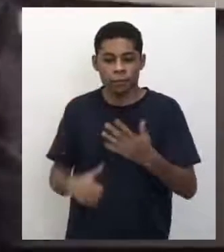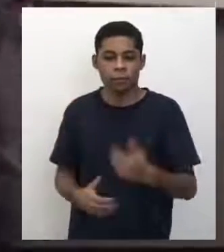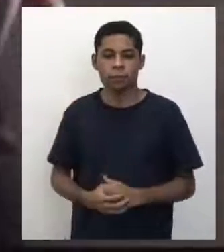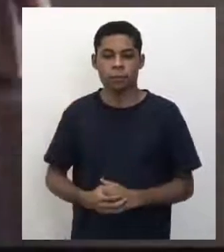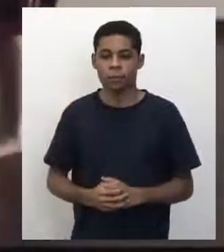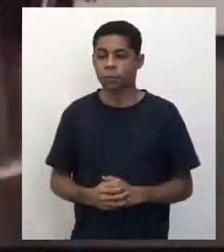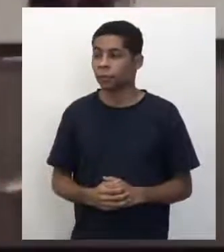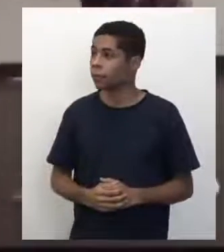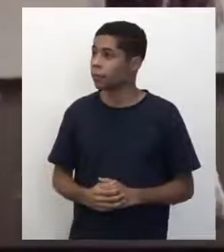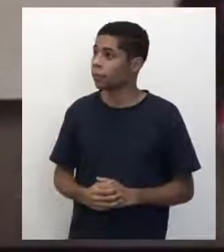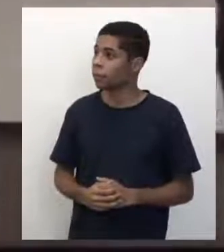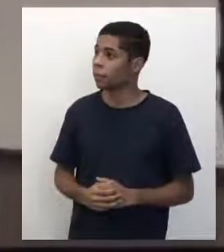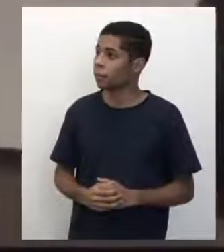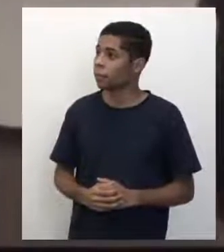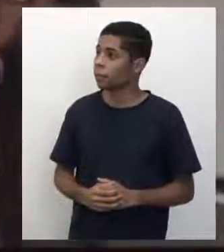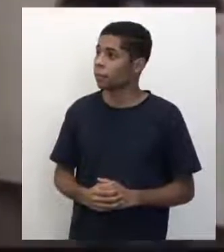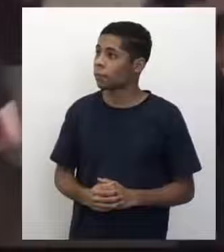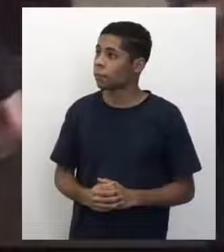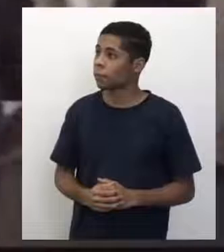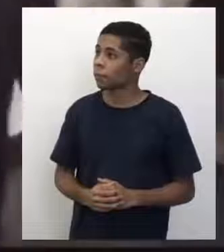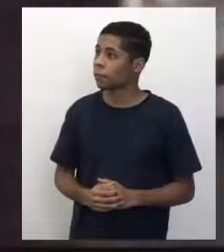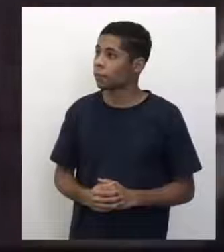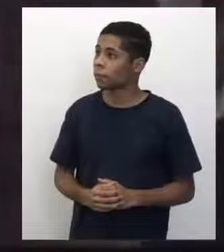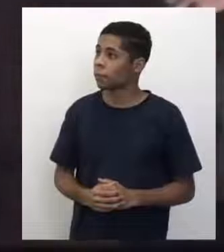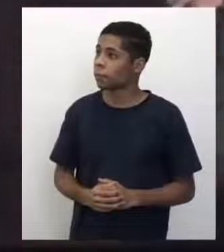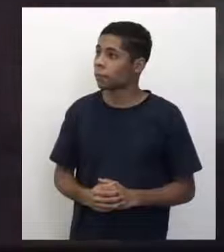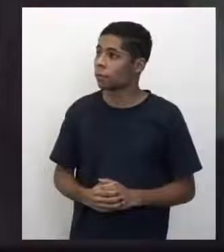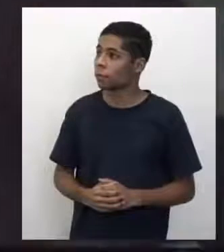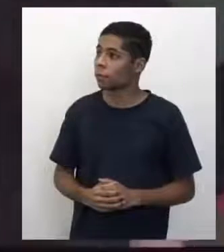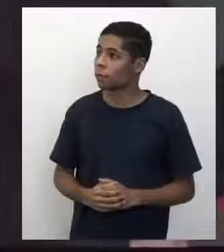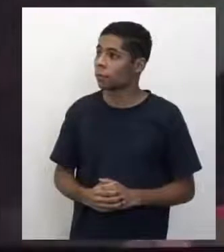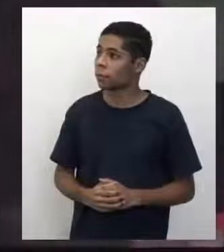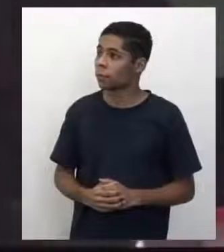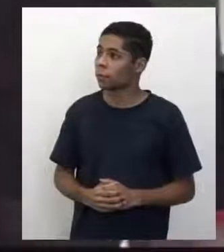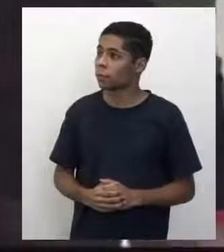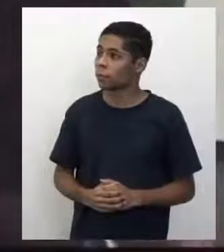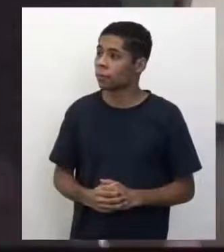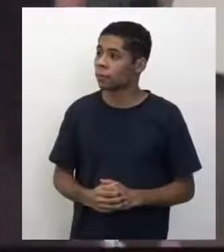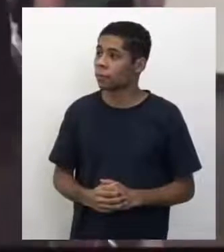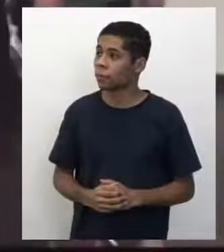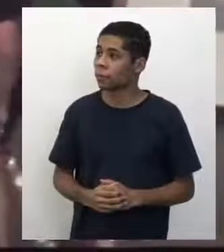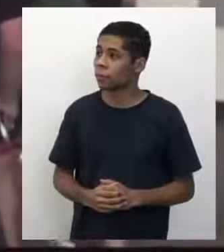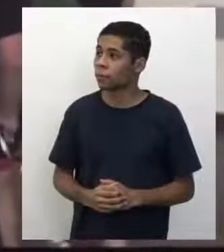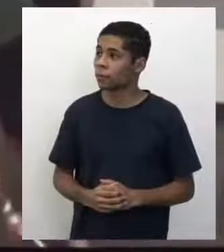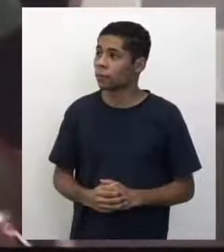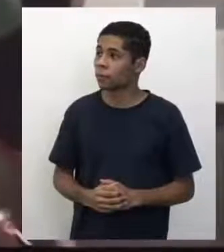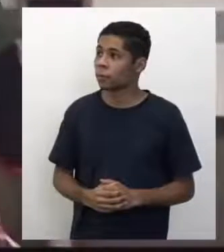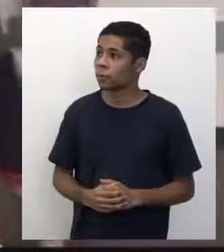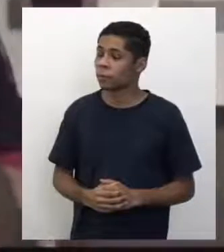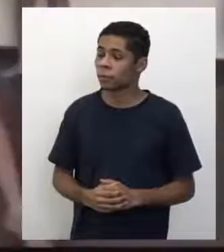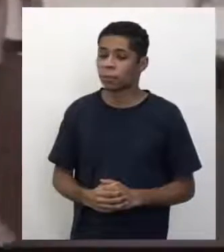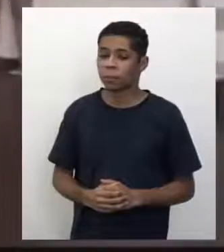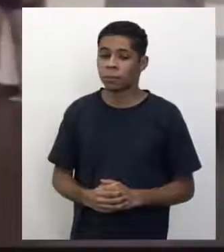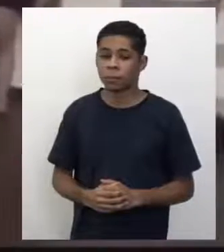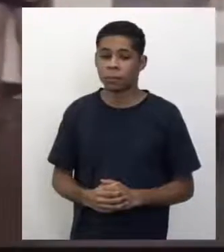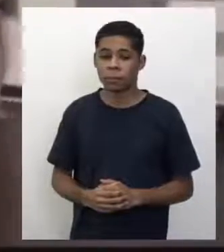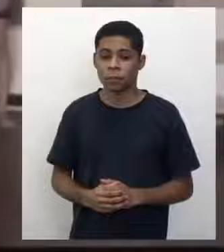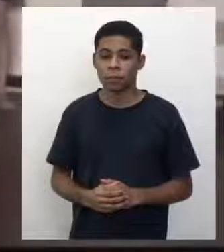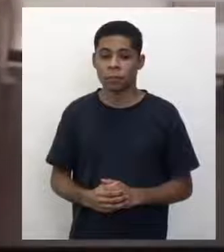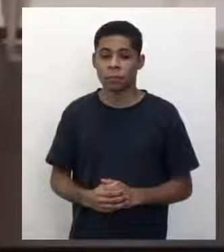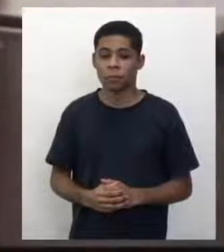A maldade de medalha voltava a se com o seu próprio corpo. Registra tudo isso. Registra tudo